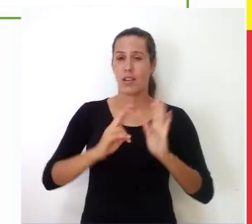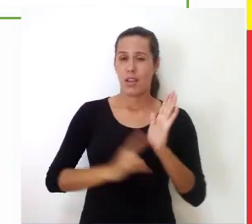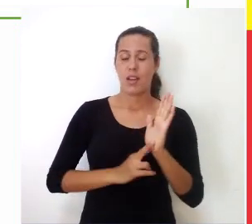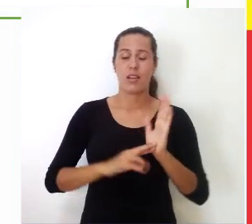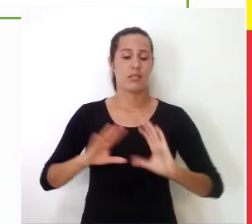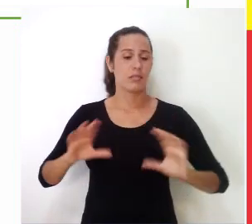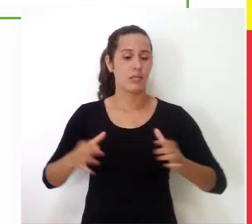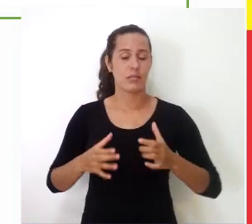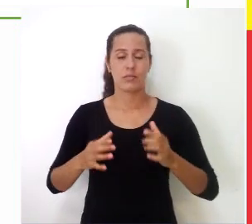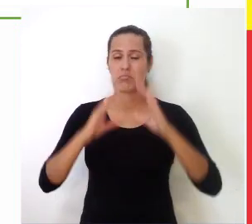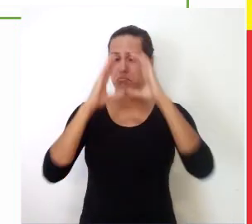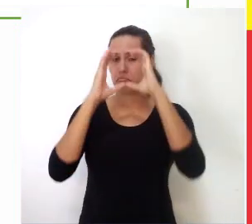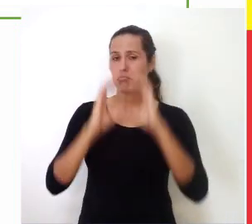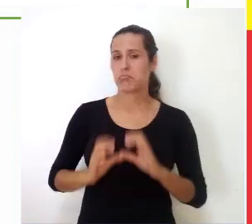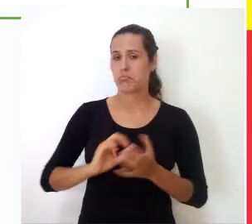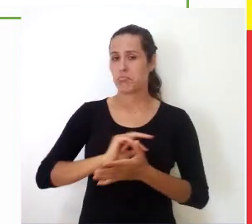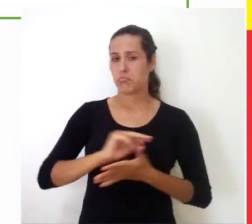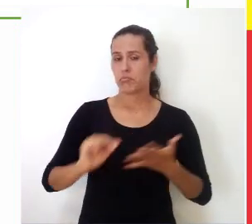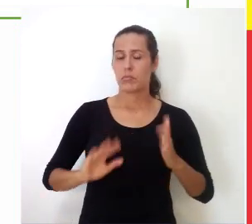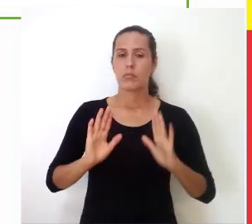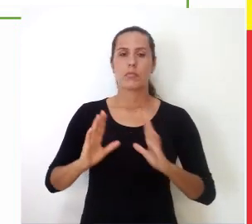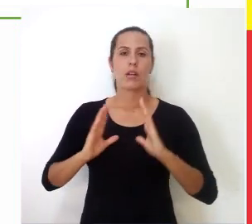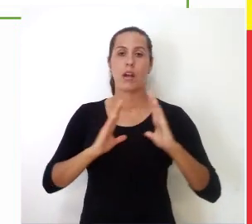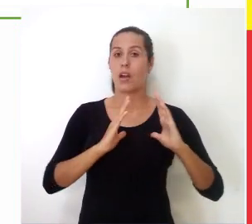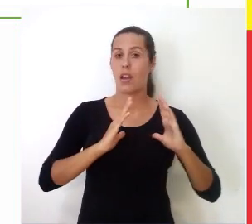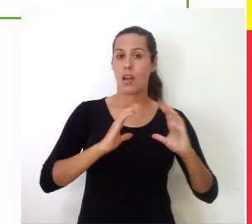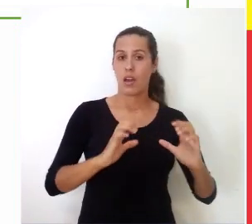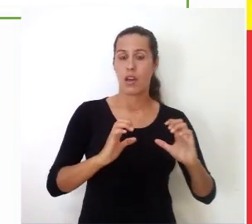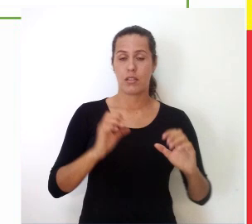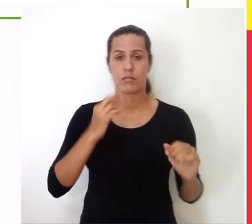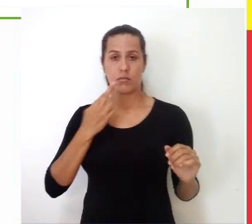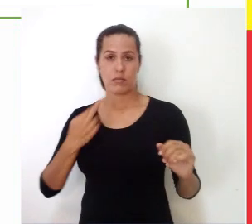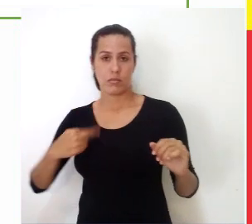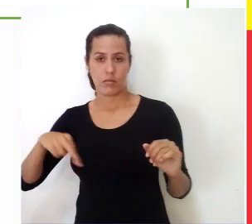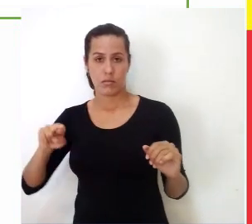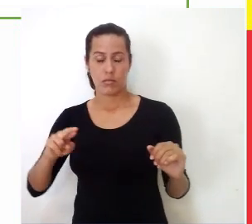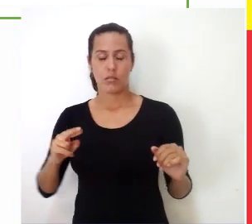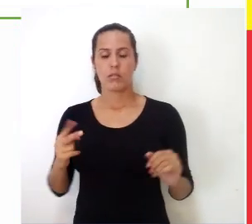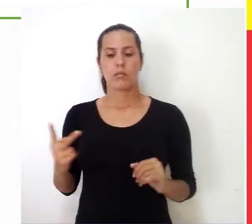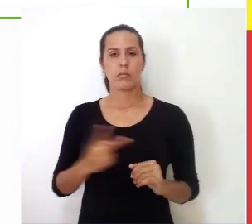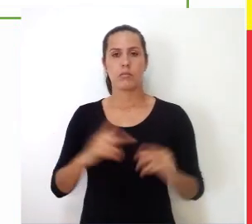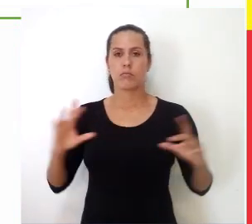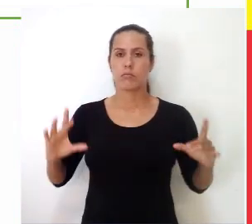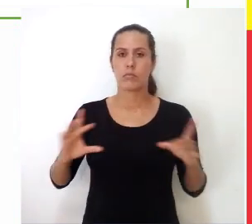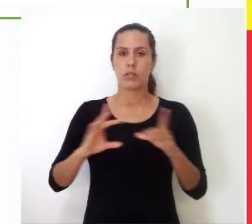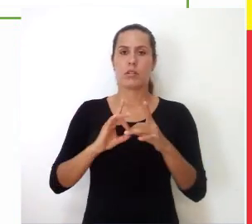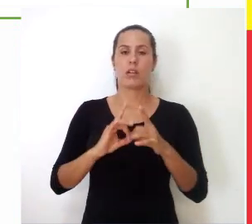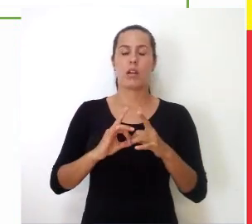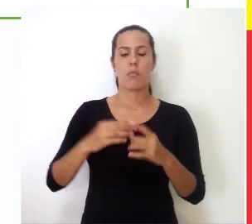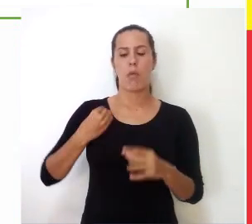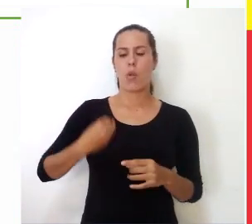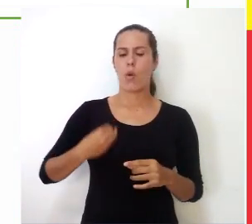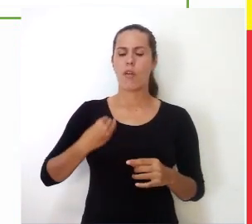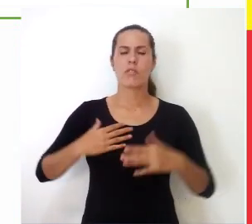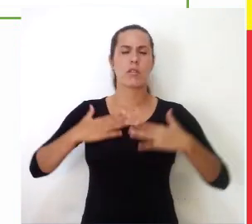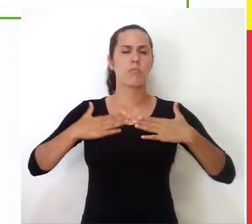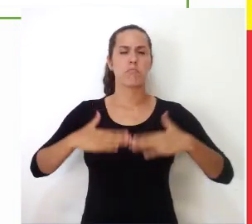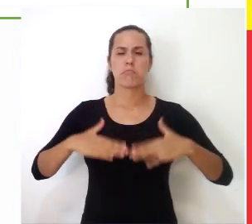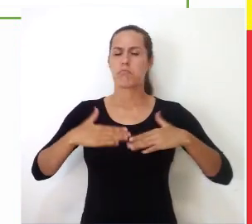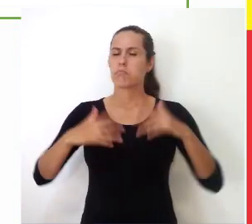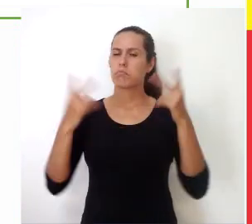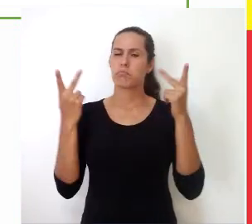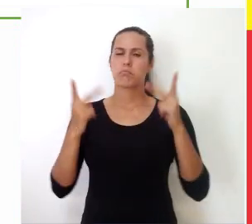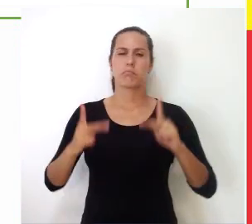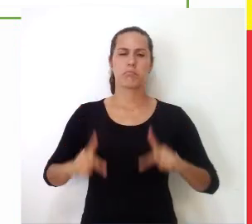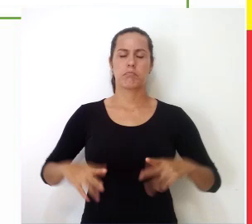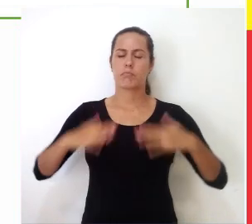Como nós temos aqui bem em destaque, ética e religiosidade aliadas para uma vida pacífica. Vejam, aliadas para